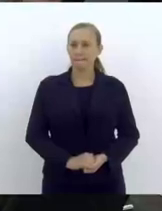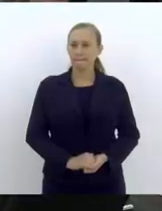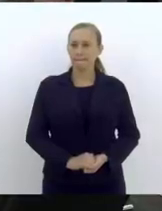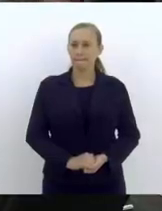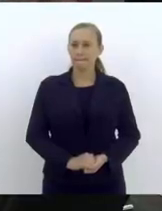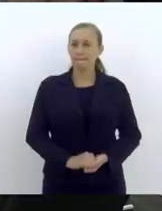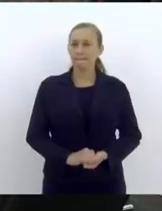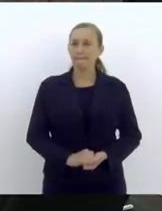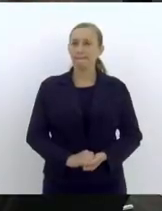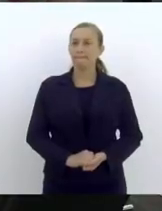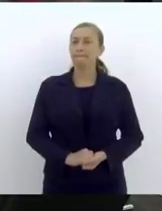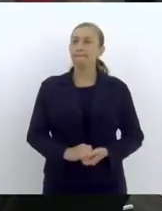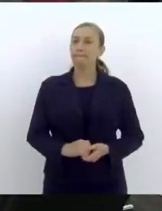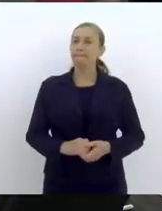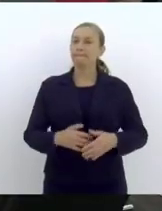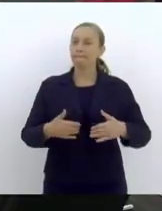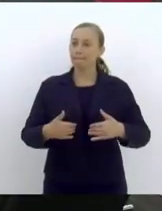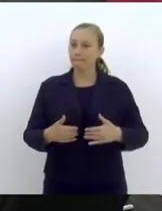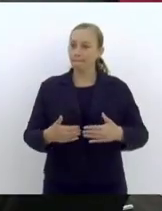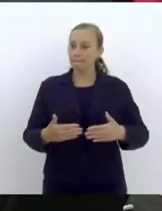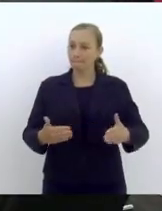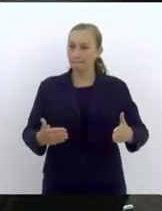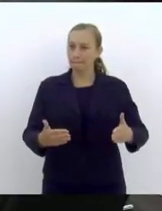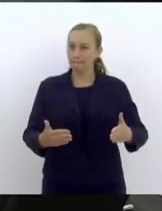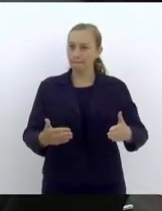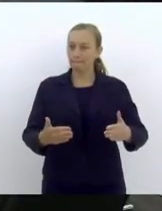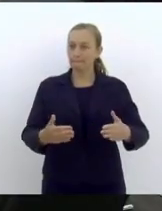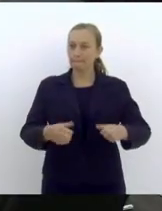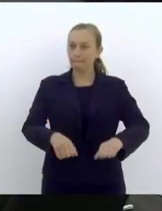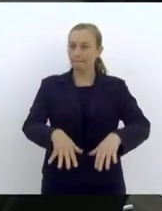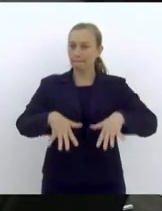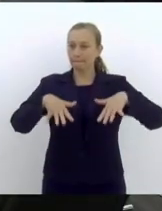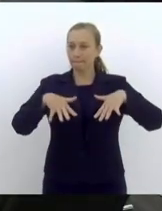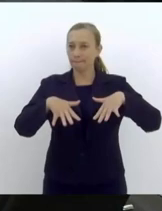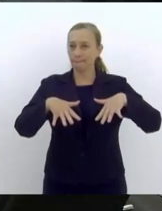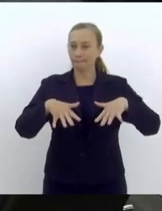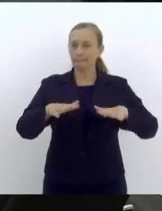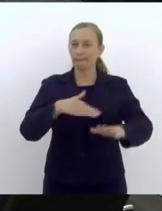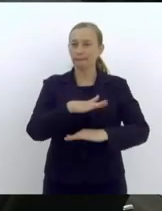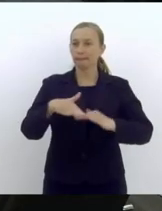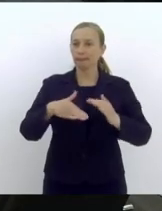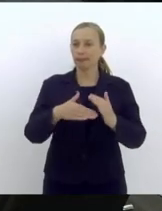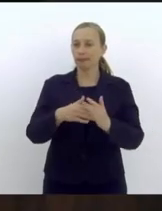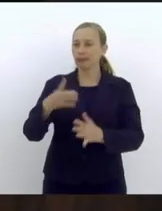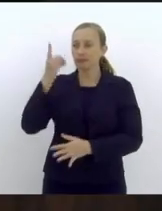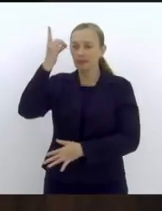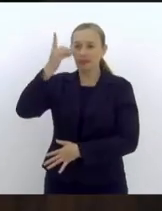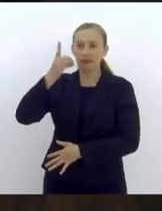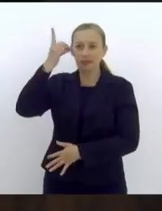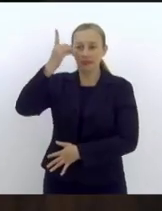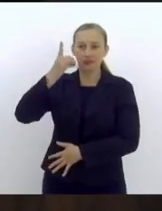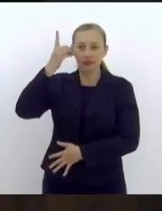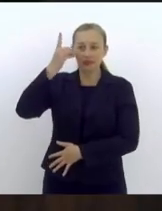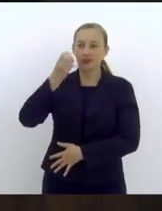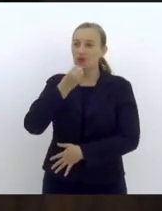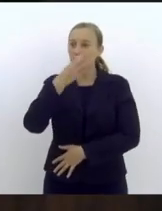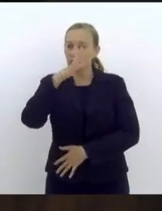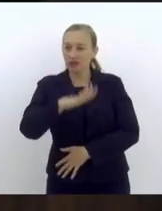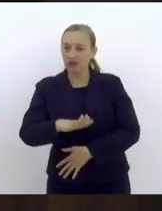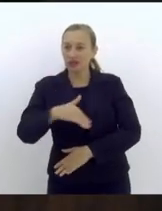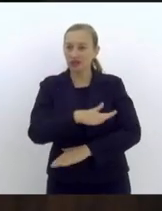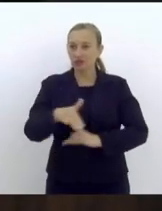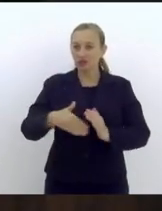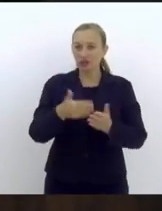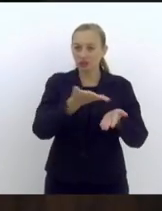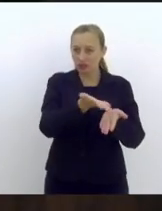está reaberta a sessão senhoras deputadas senhores deputados Boa tarde a